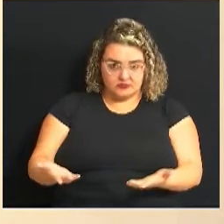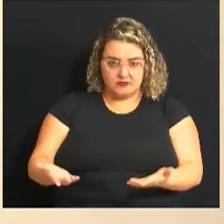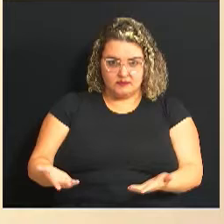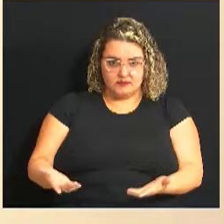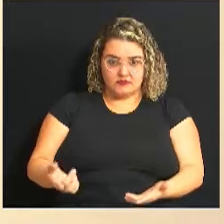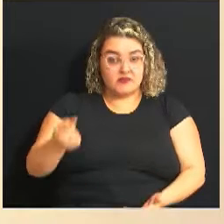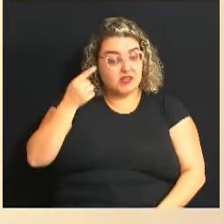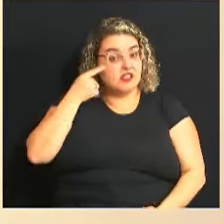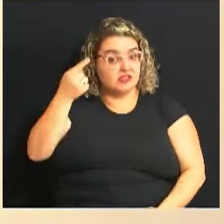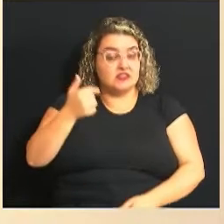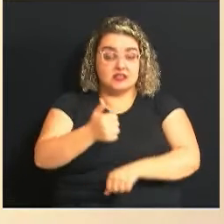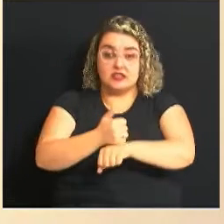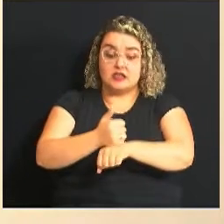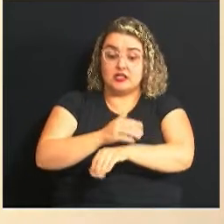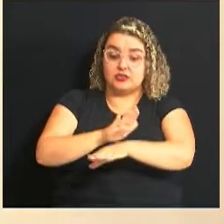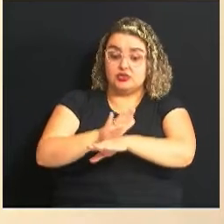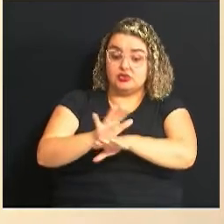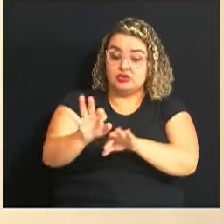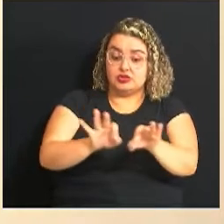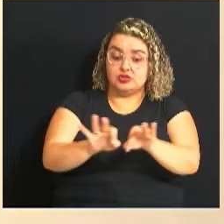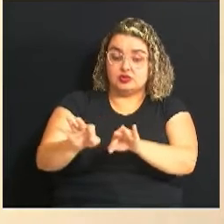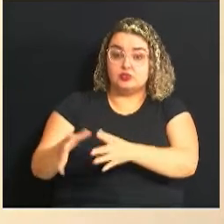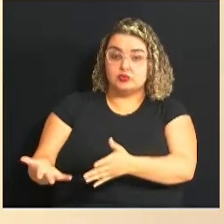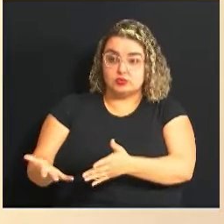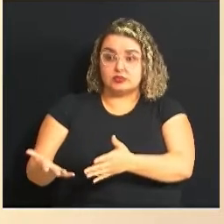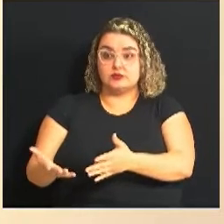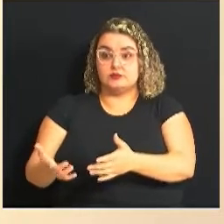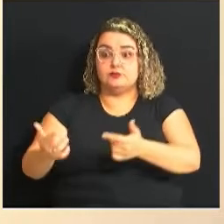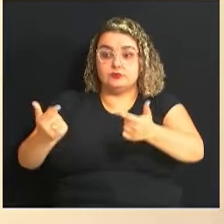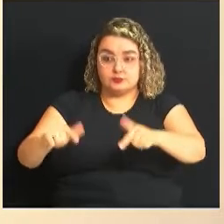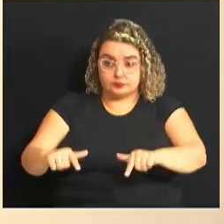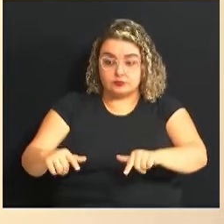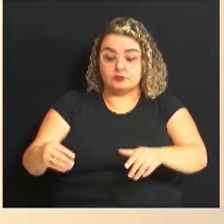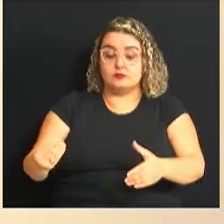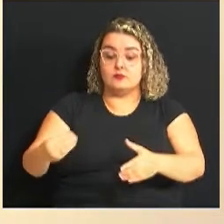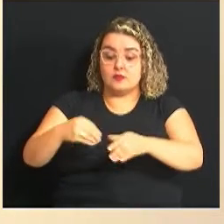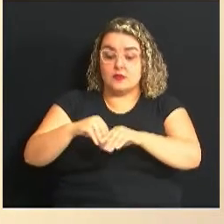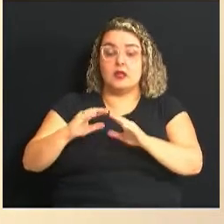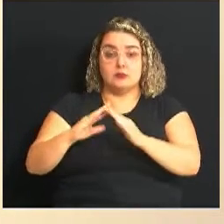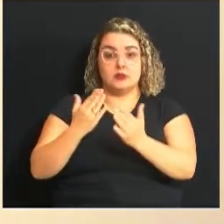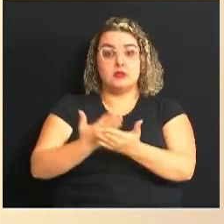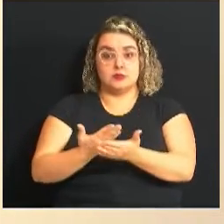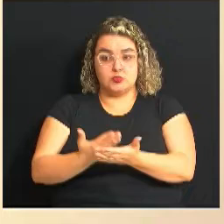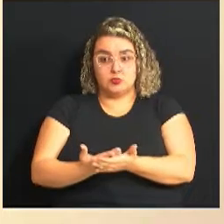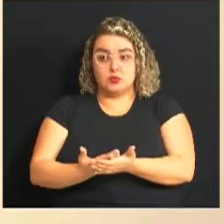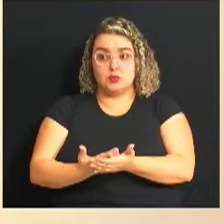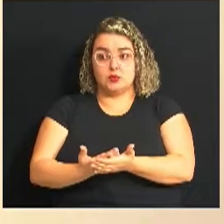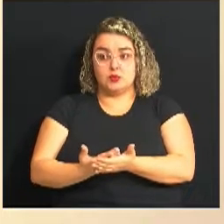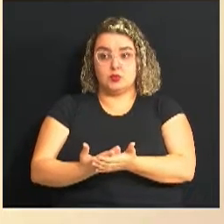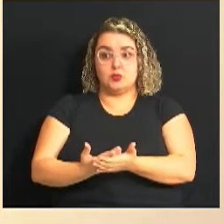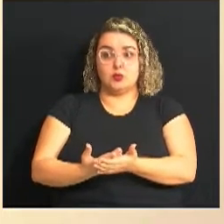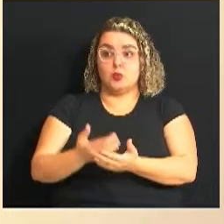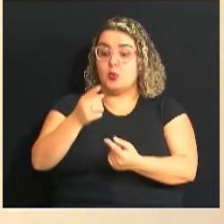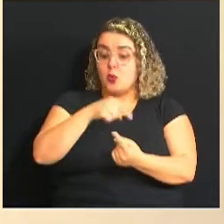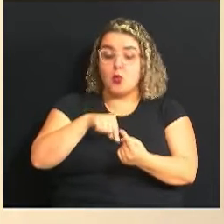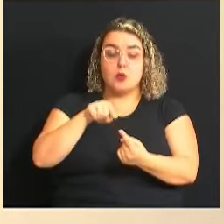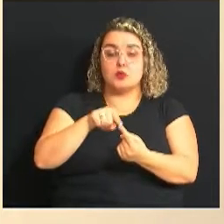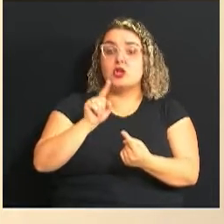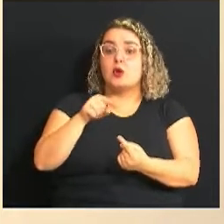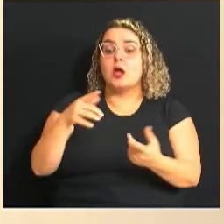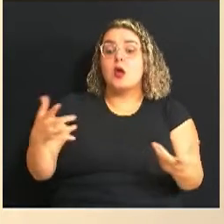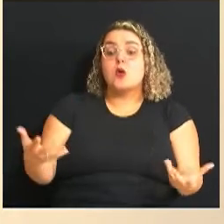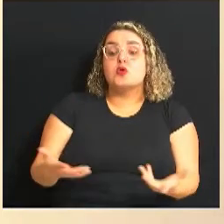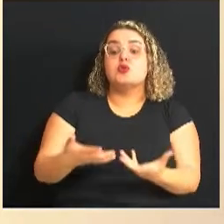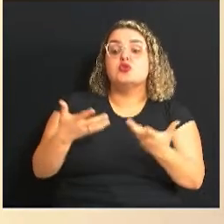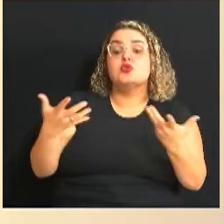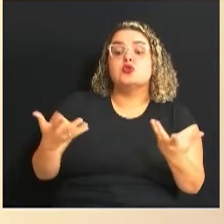que ajudem a organização desses ambientes nas escolas com um maior objetivo, que é estimular a